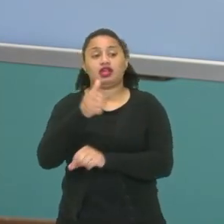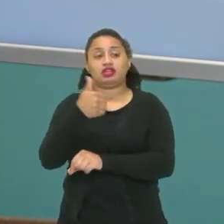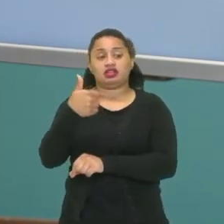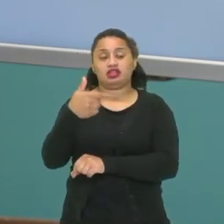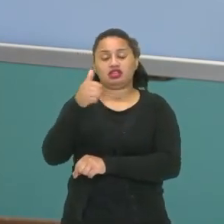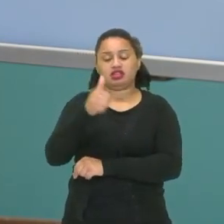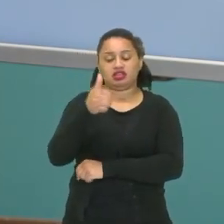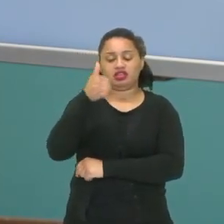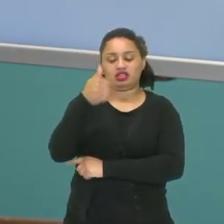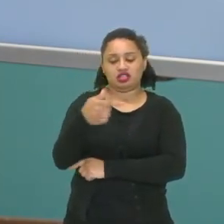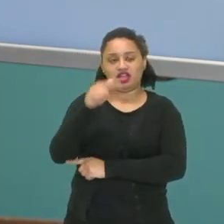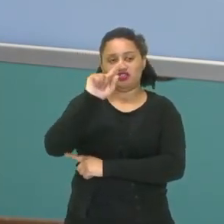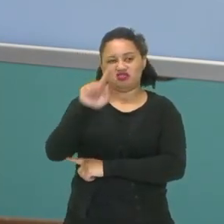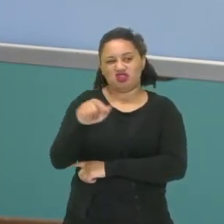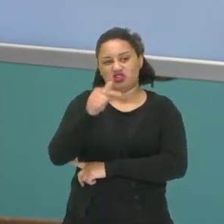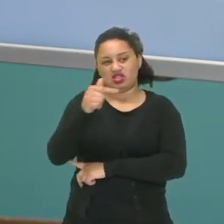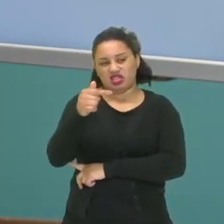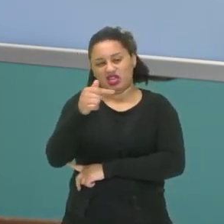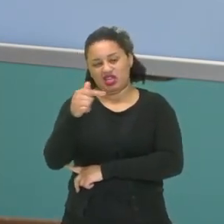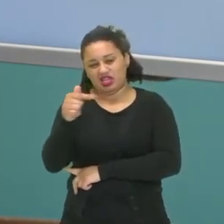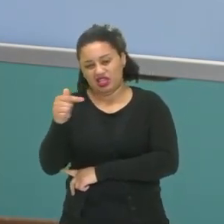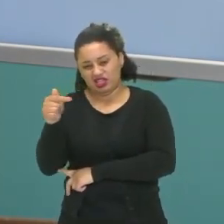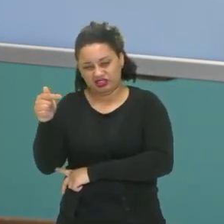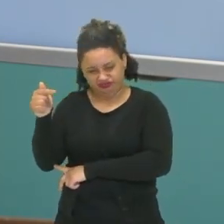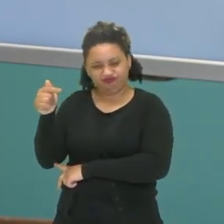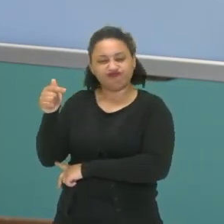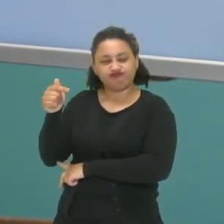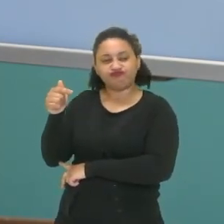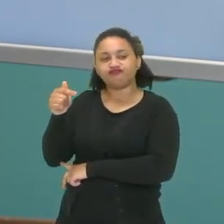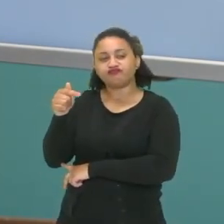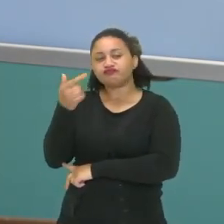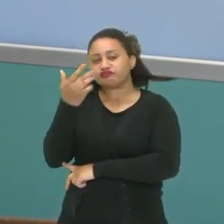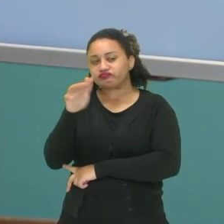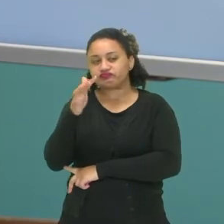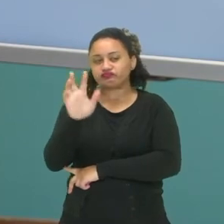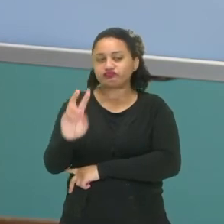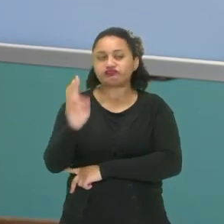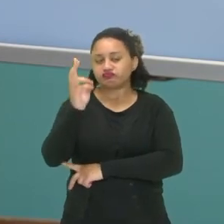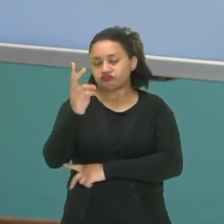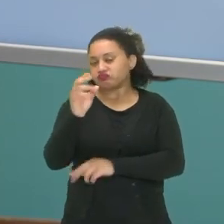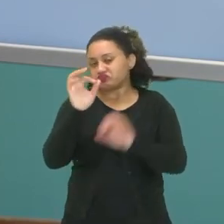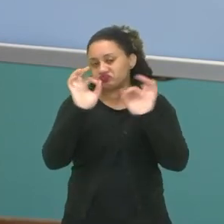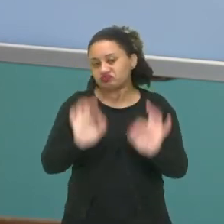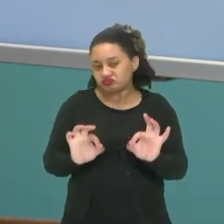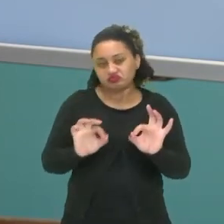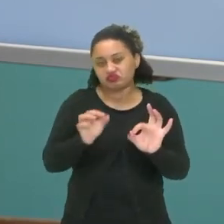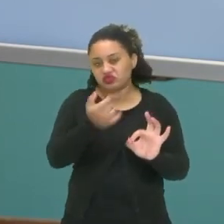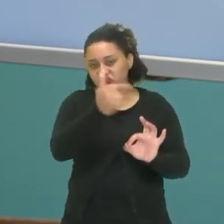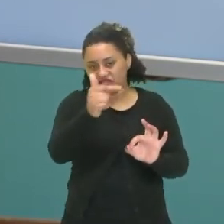dois, 313. Tirando a raiz aproximada, que ela não vai dar exata,